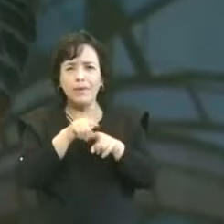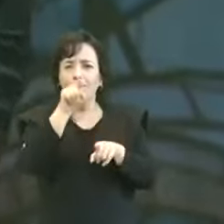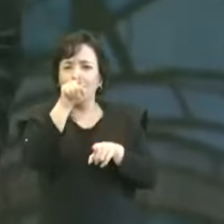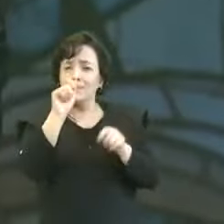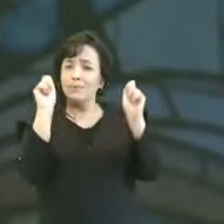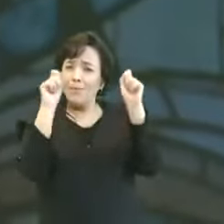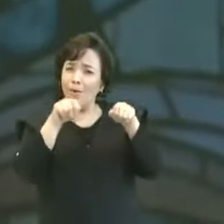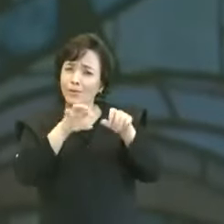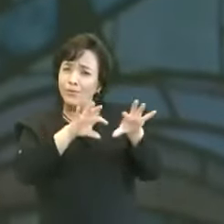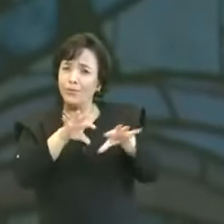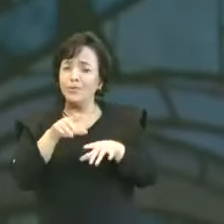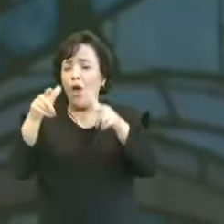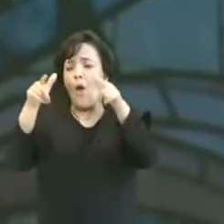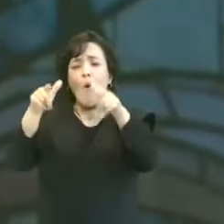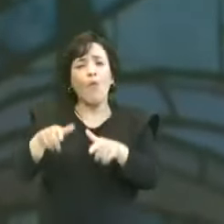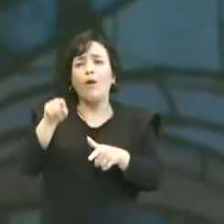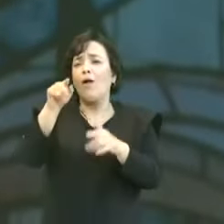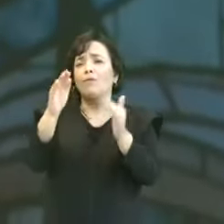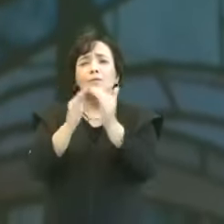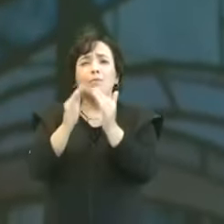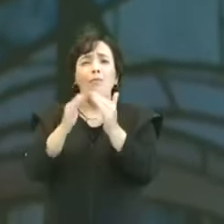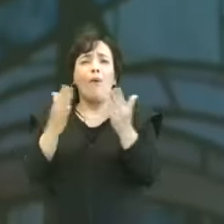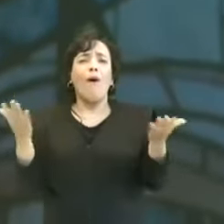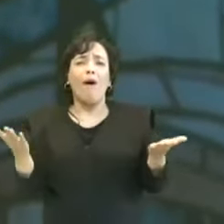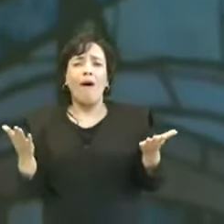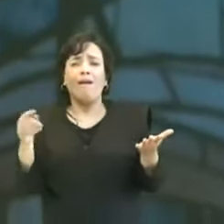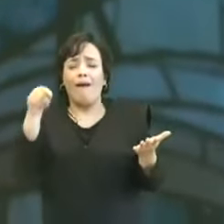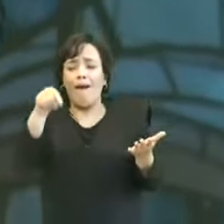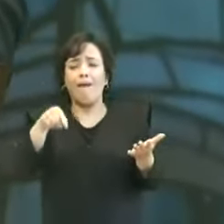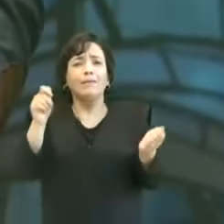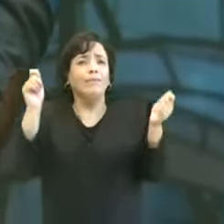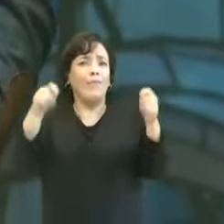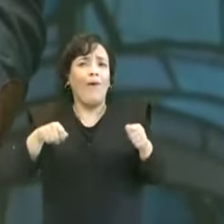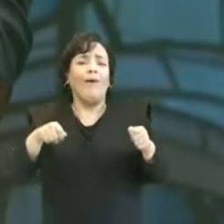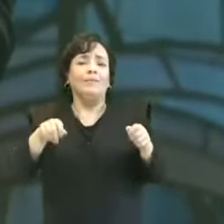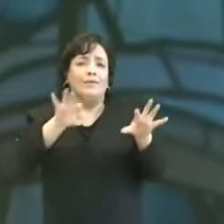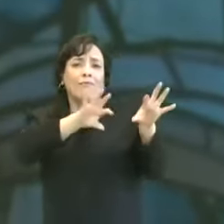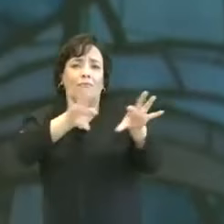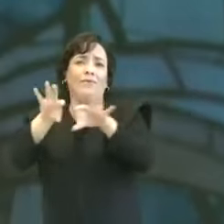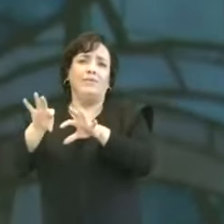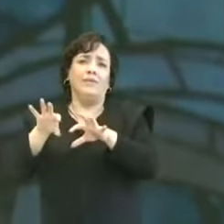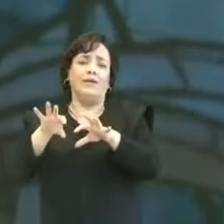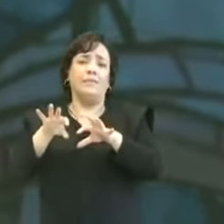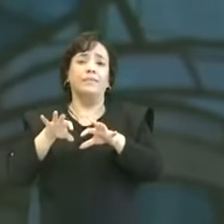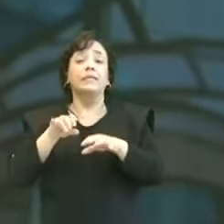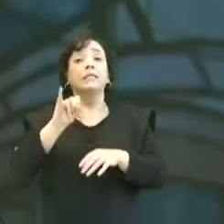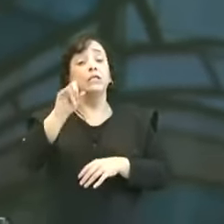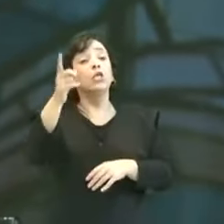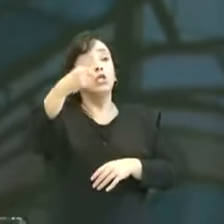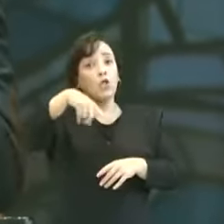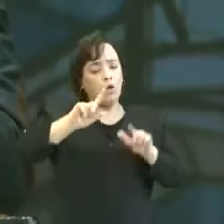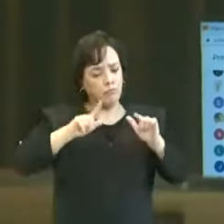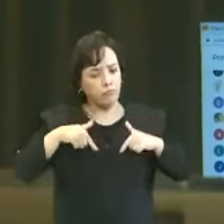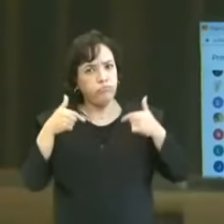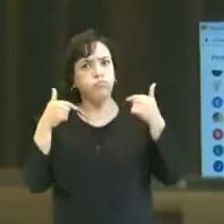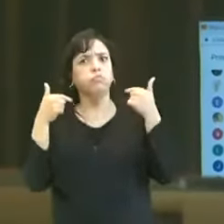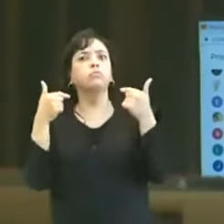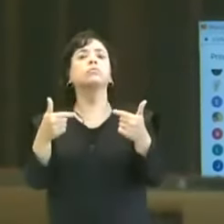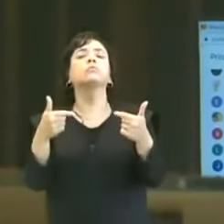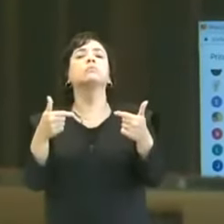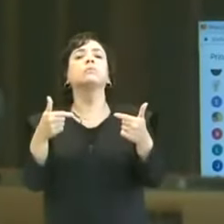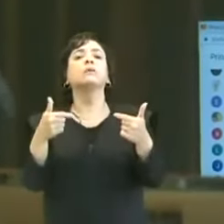o teu condomínio, num ambiente de fé. E sabe, se nós fizermos isso, se formos à presença